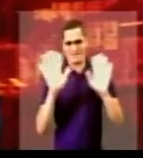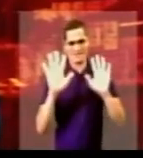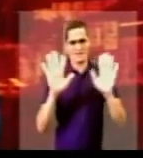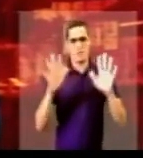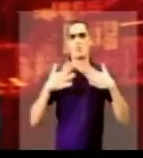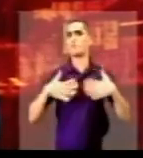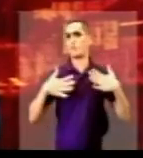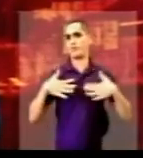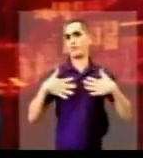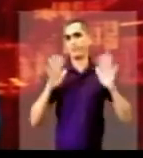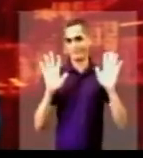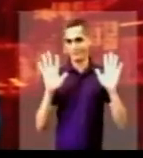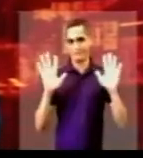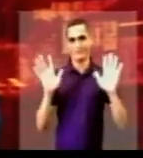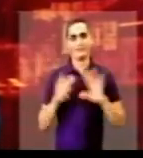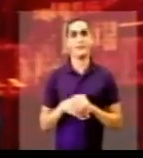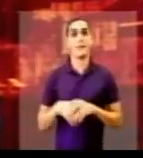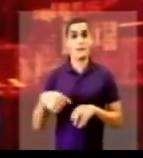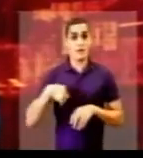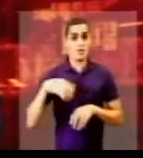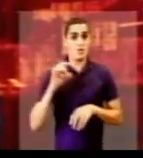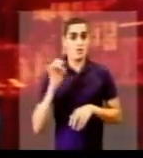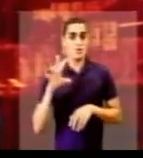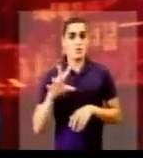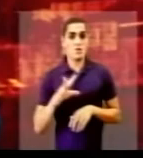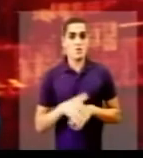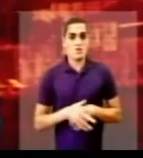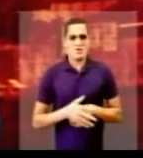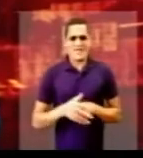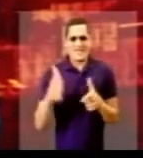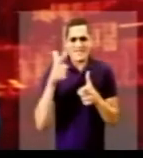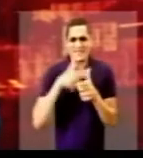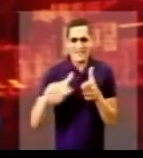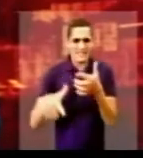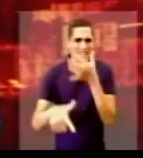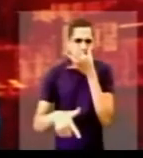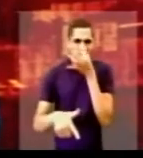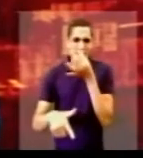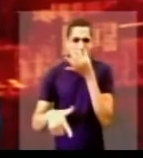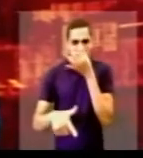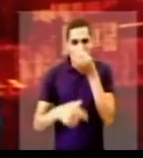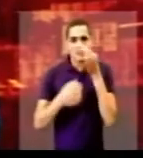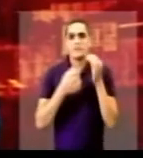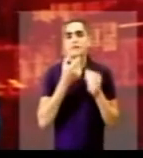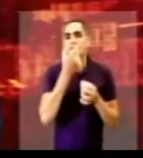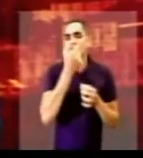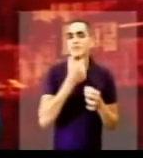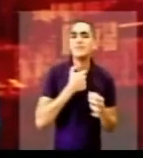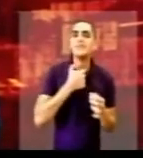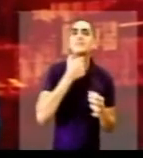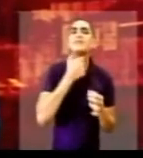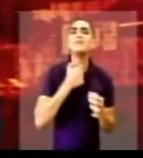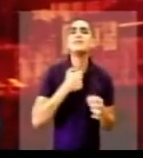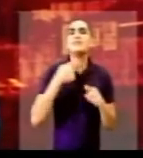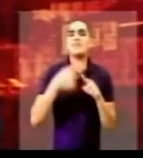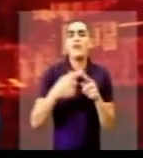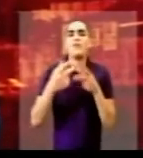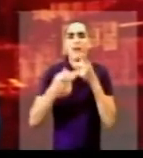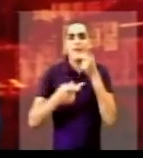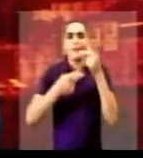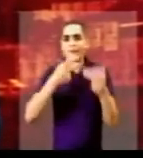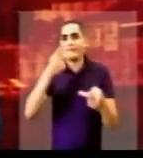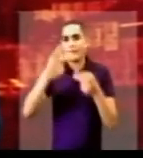tranquilo. Eu estou com uma laringite e, como eu tenho que falar o dia todo,